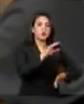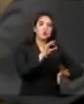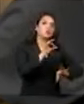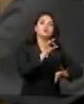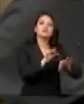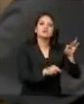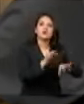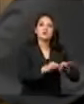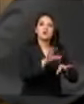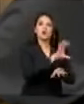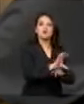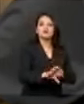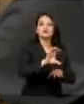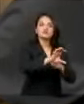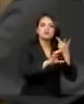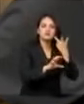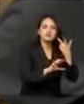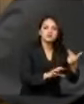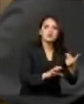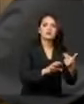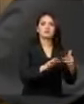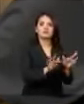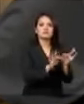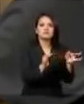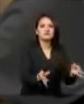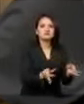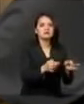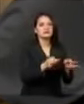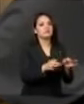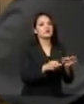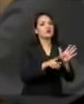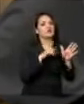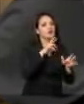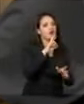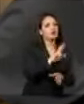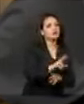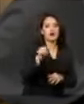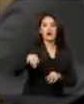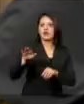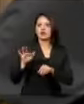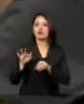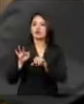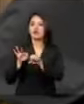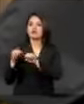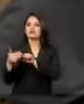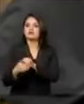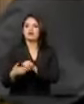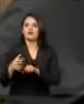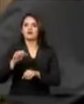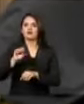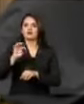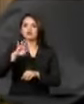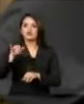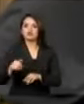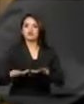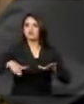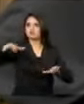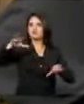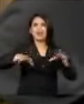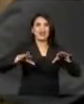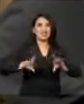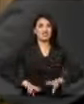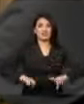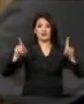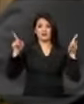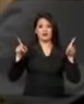pela Fundação Getúlio Vargas há alguns anos mostrava que 50% dos habeas corpus impetrados